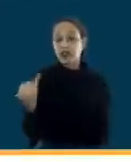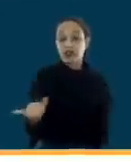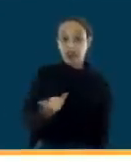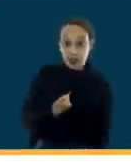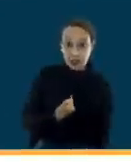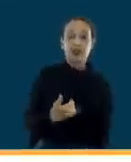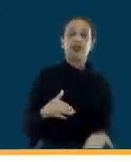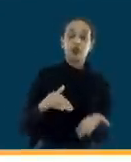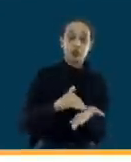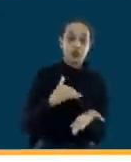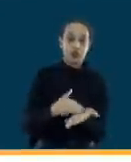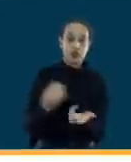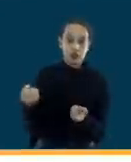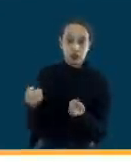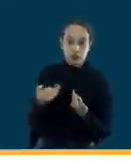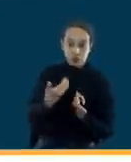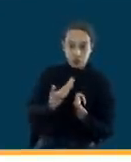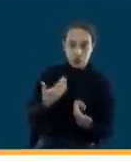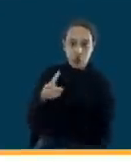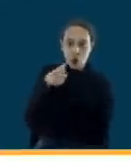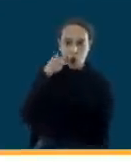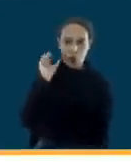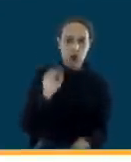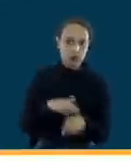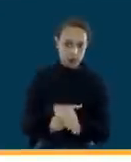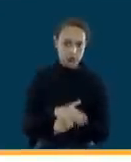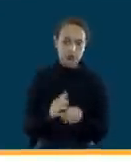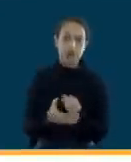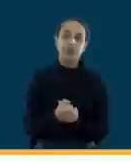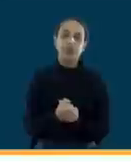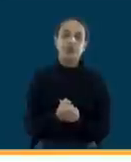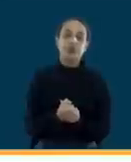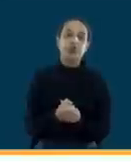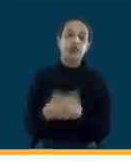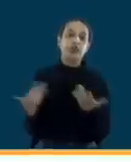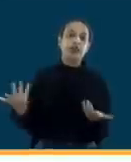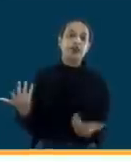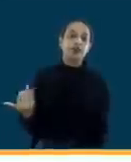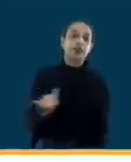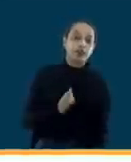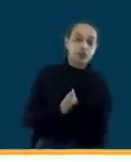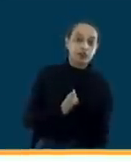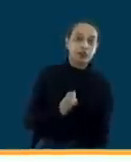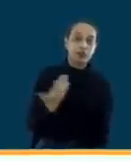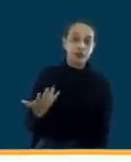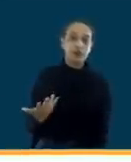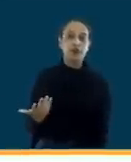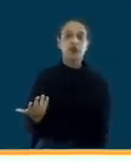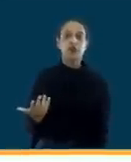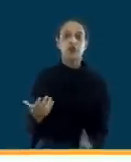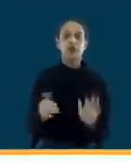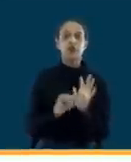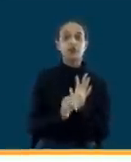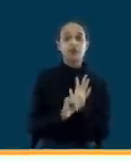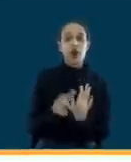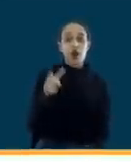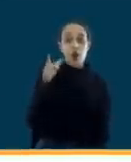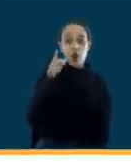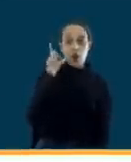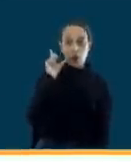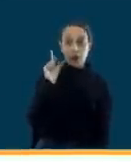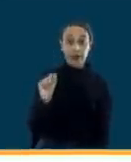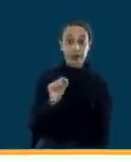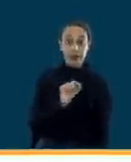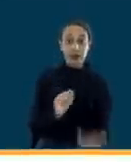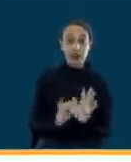mesmo momento, ontem, foi ontem à noite, inclusive. Ele informa que foi divulgado ontem, e essa informação está somente no